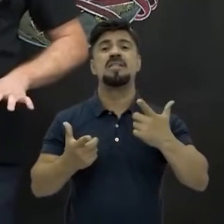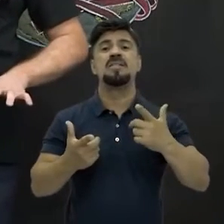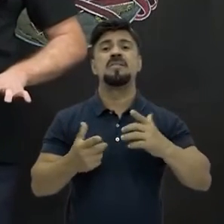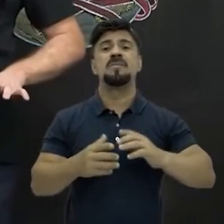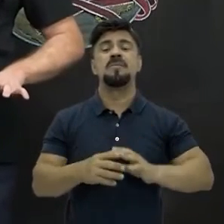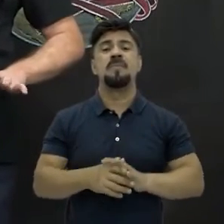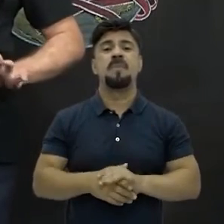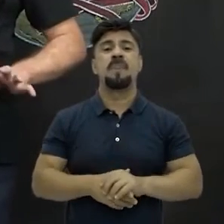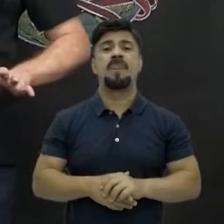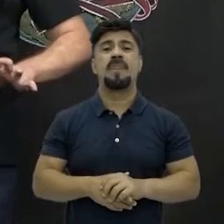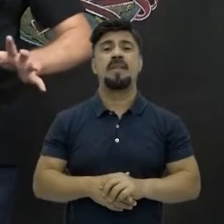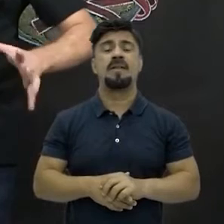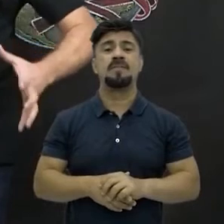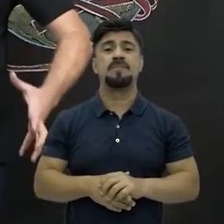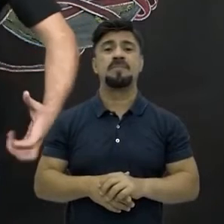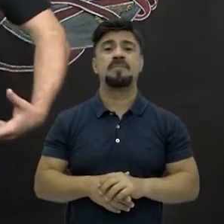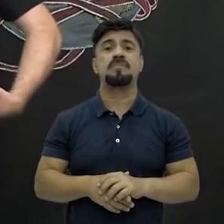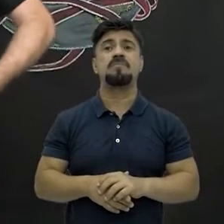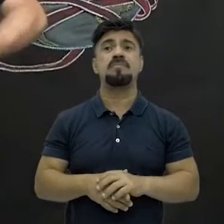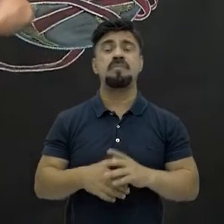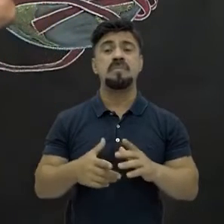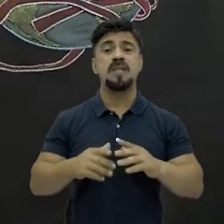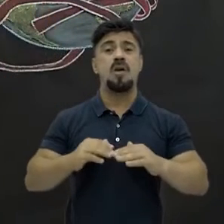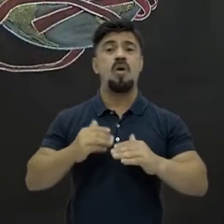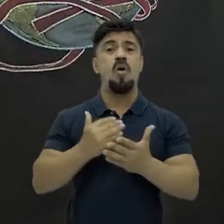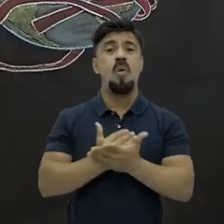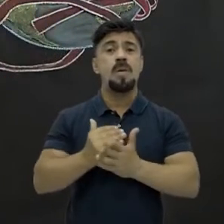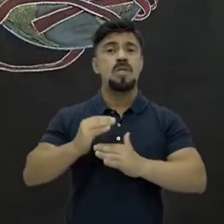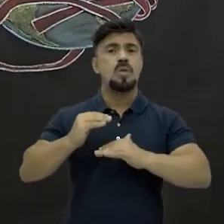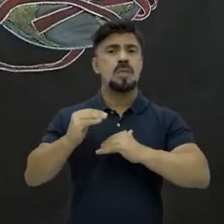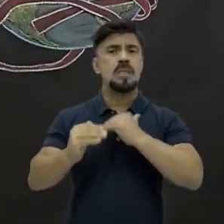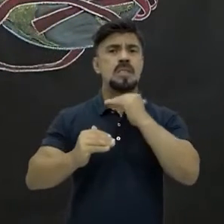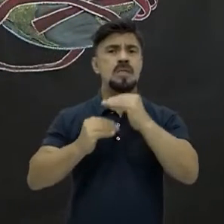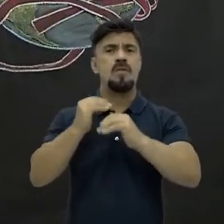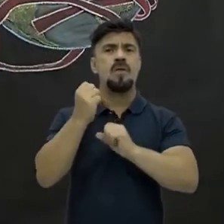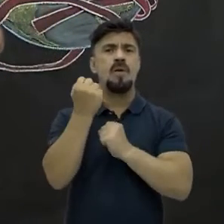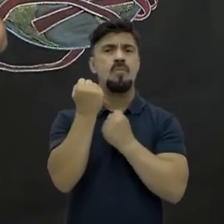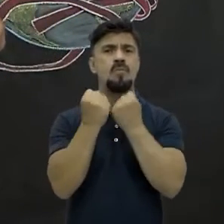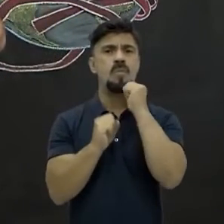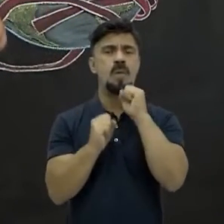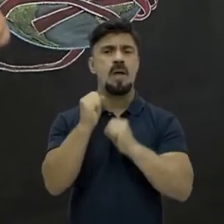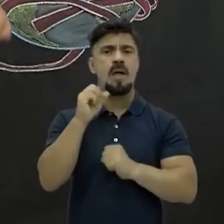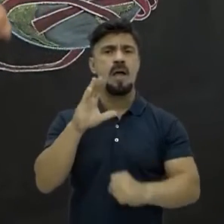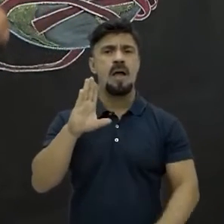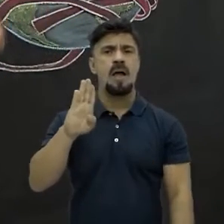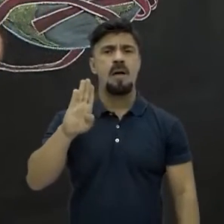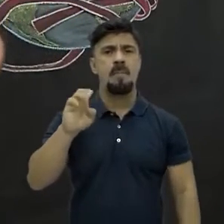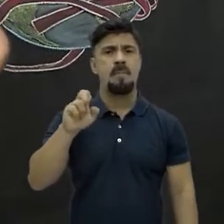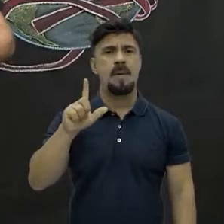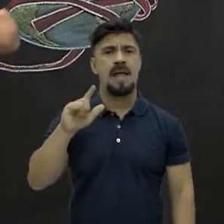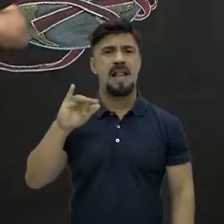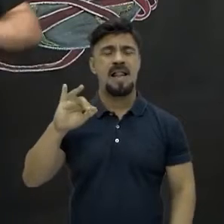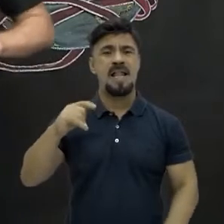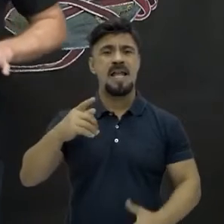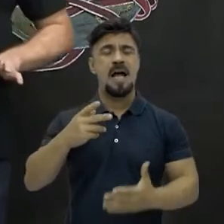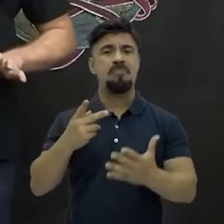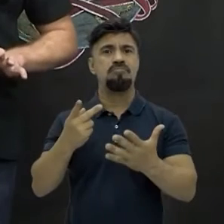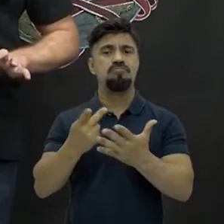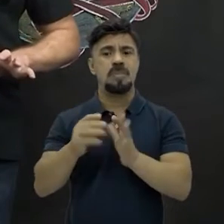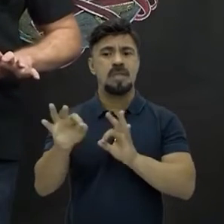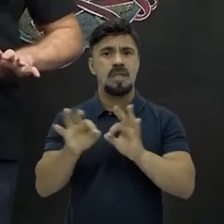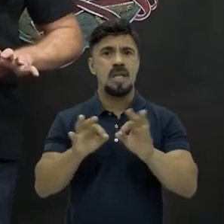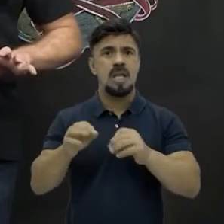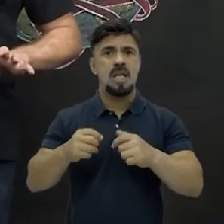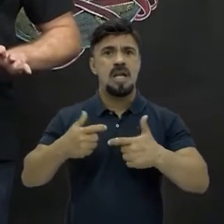situação. E ele começou a desenvolver a parte da indústria bélica, a indústria da guerra dentro